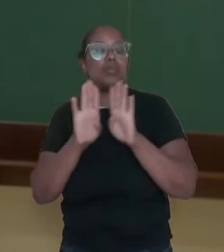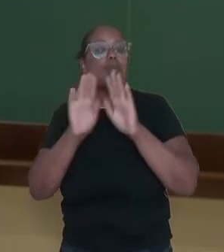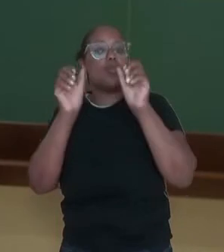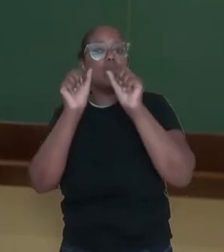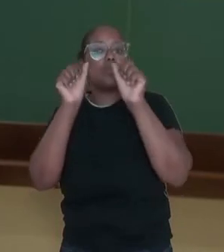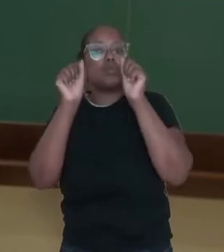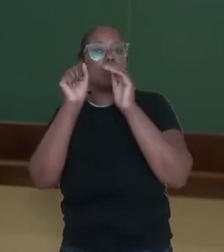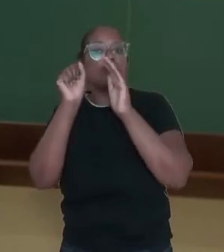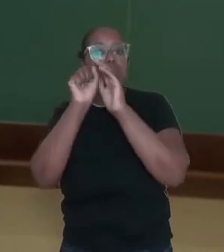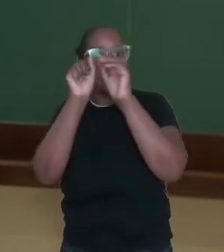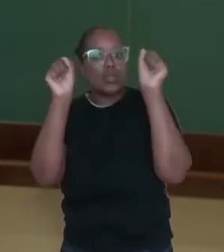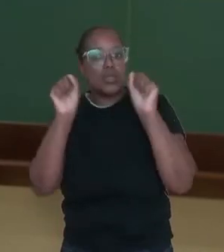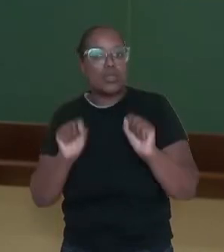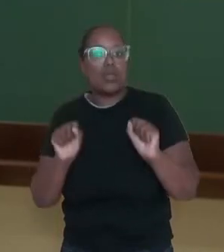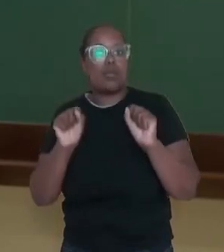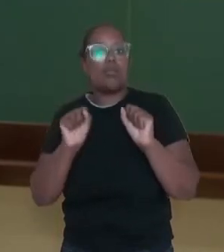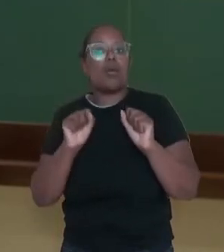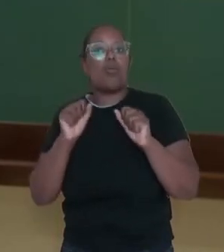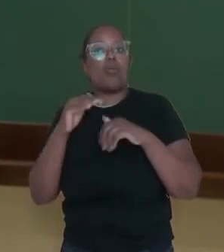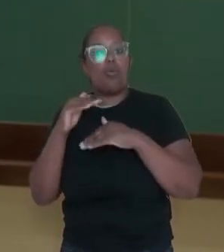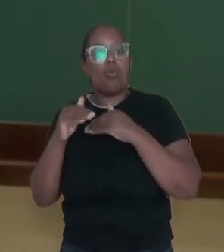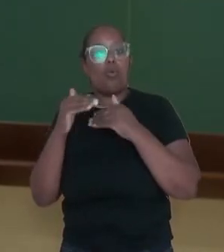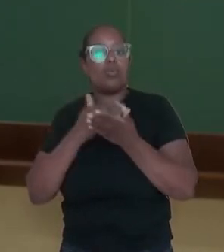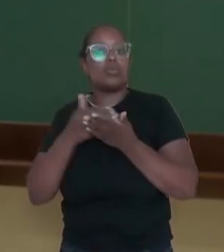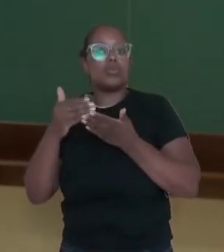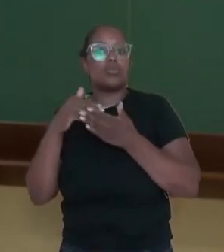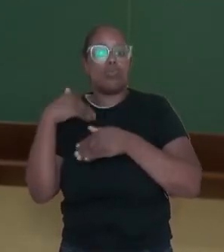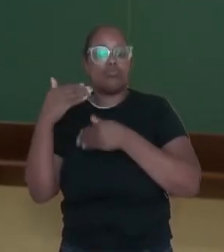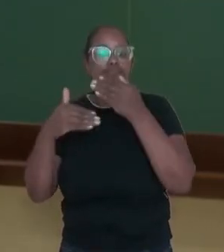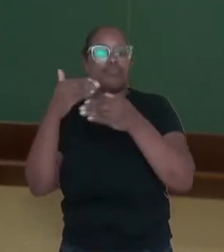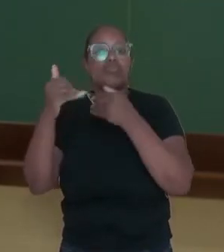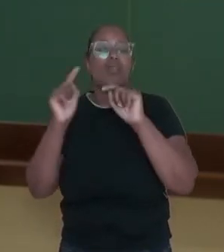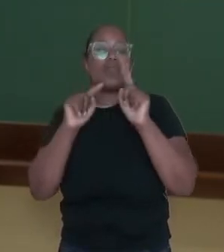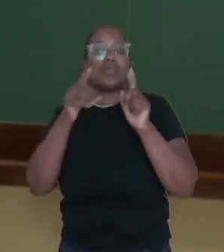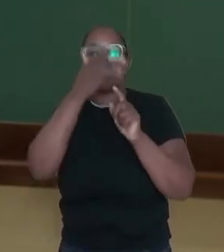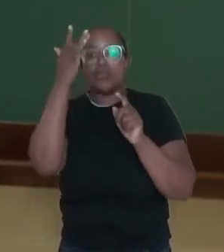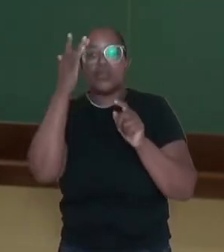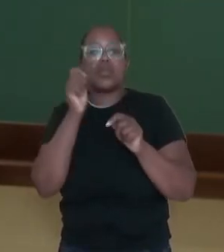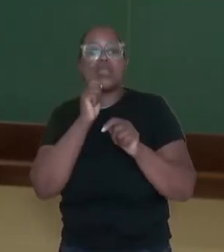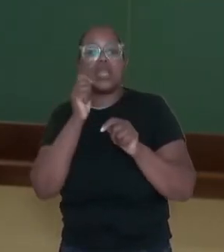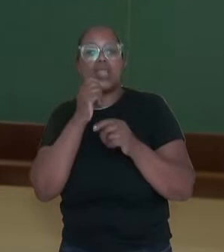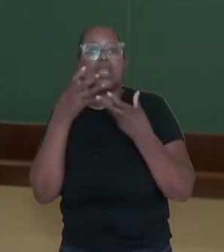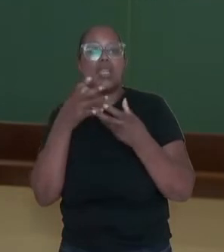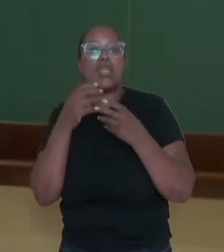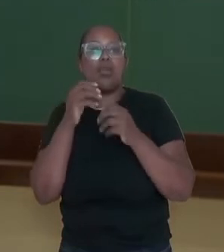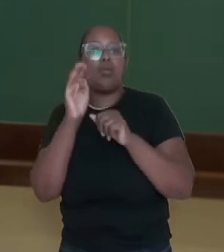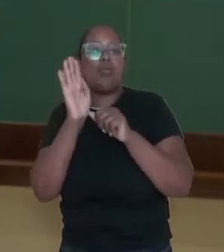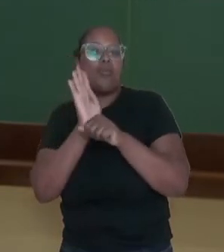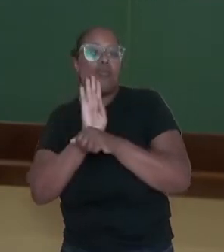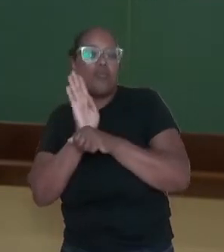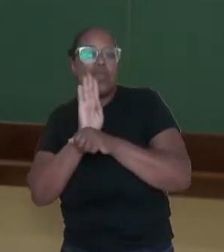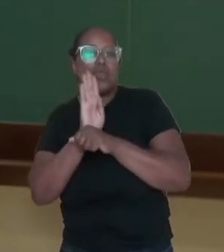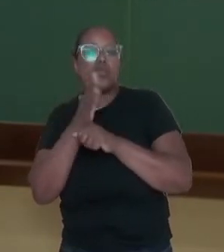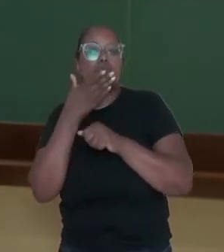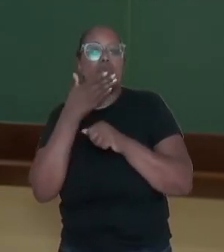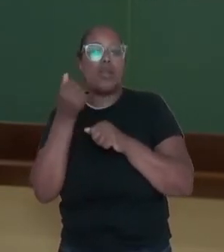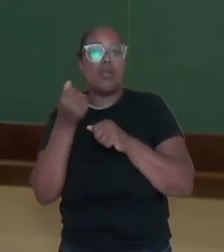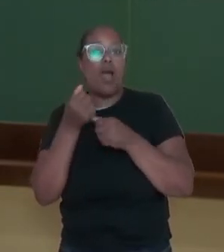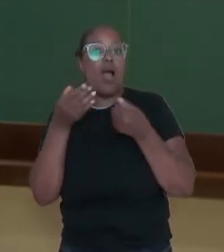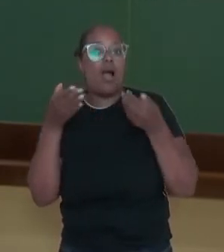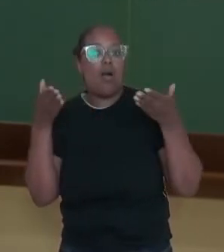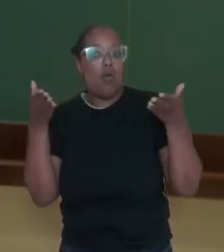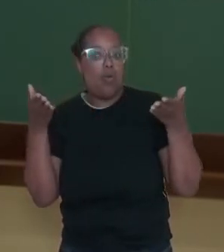ganharam popularidade, mas as pessoas ainda queriam imagens melhores e sons melhores.